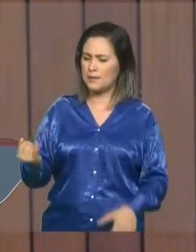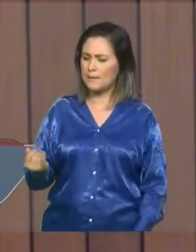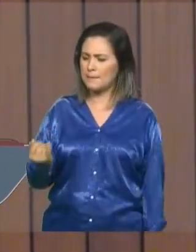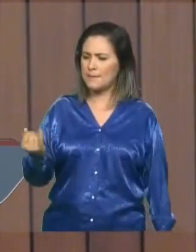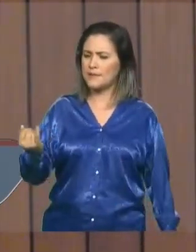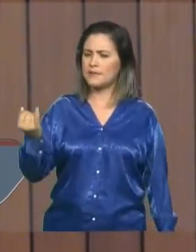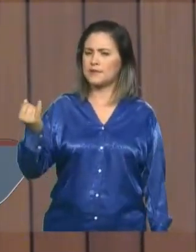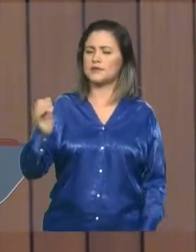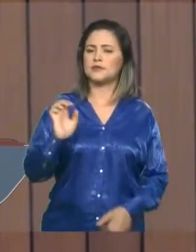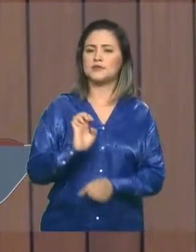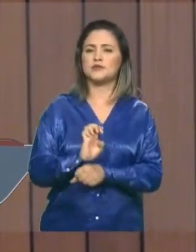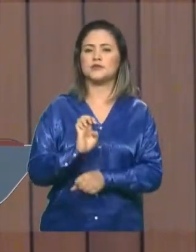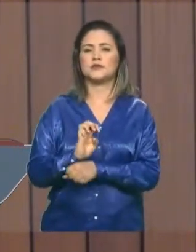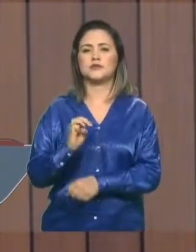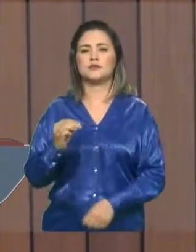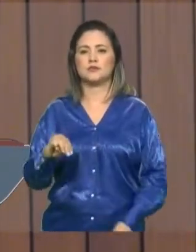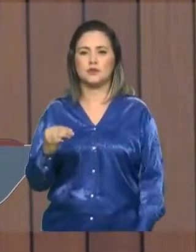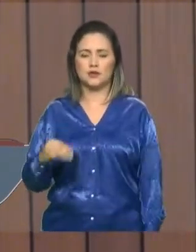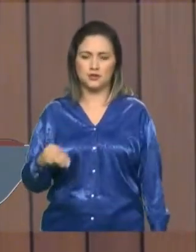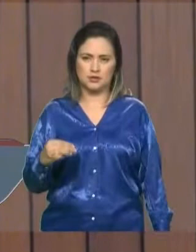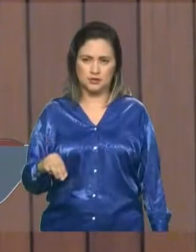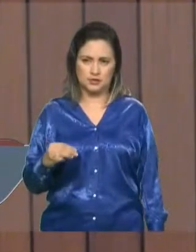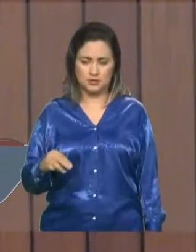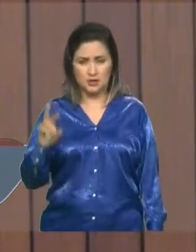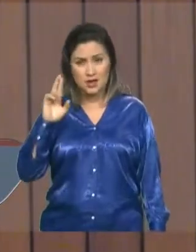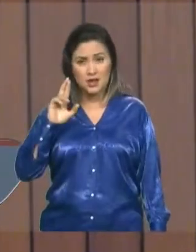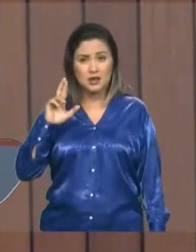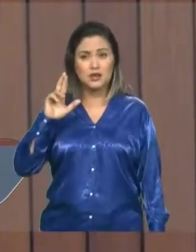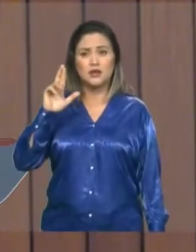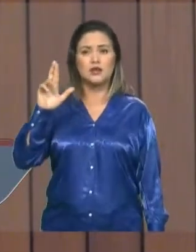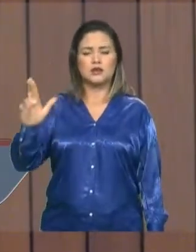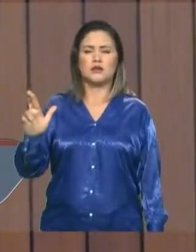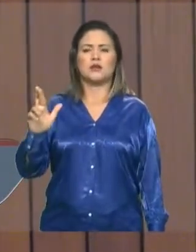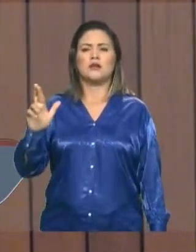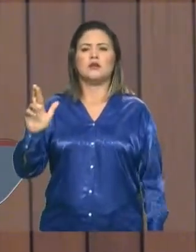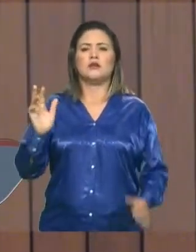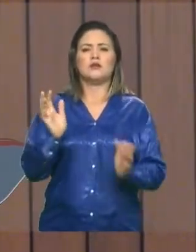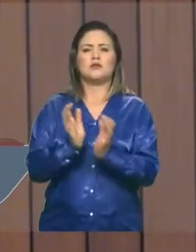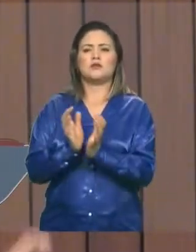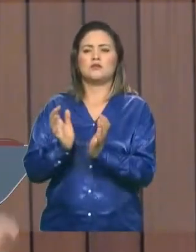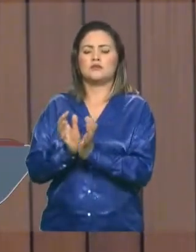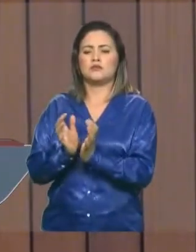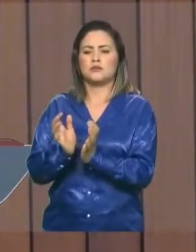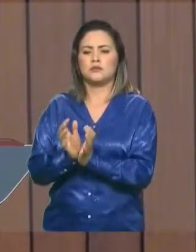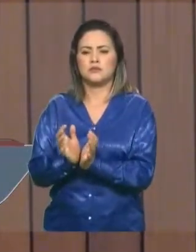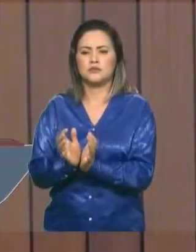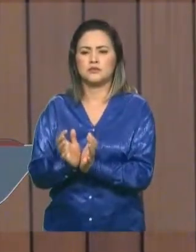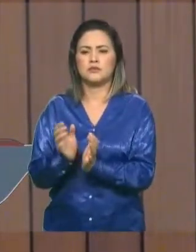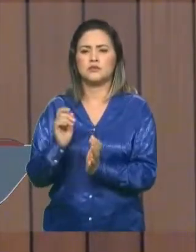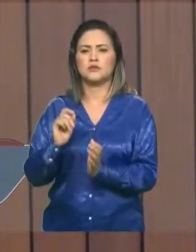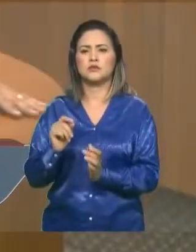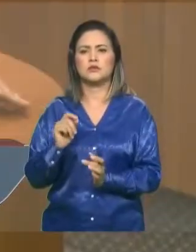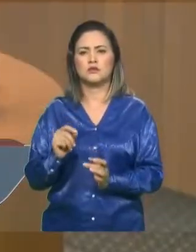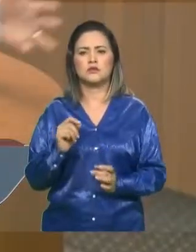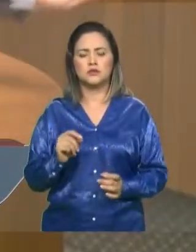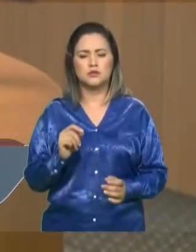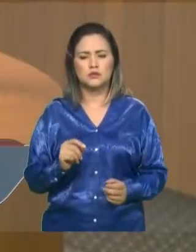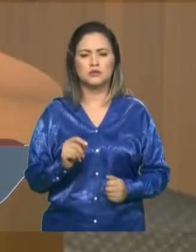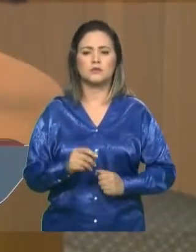todo o estado do Maranhão, que lidera bem o partido e que foi justamente na gestão do Márcio